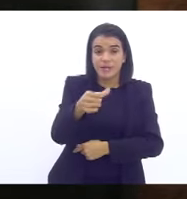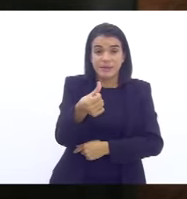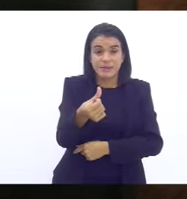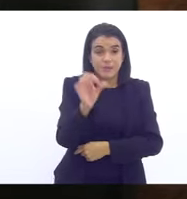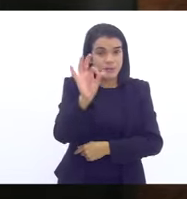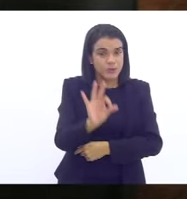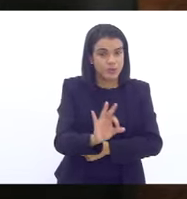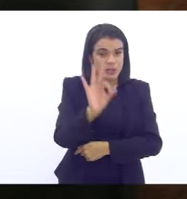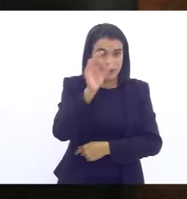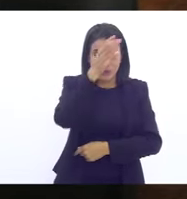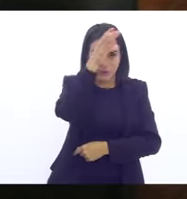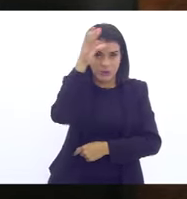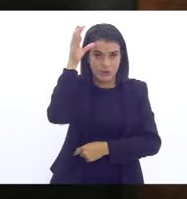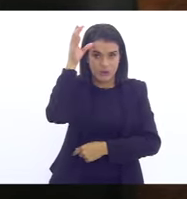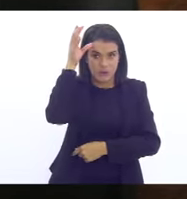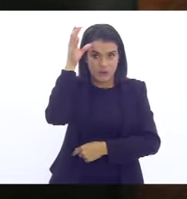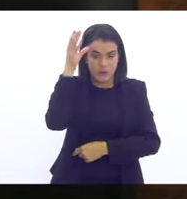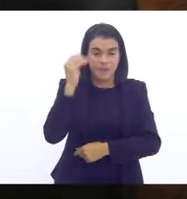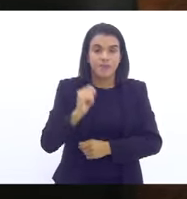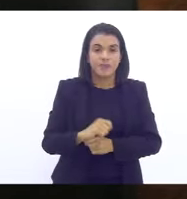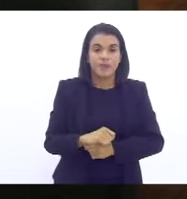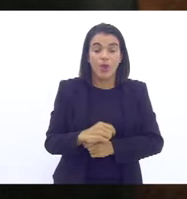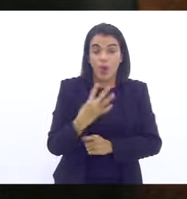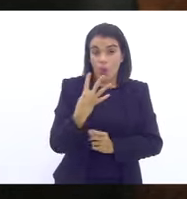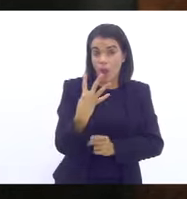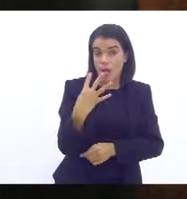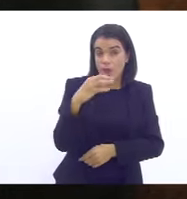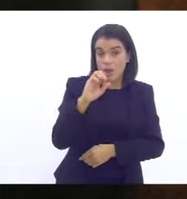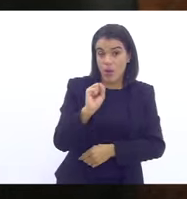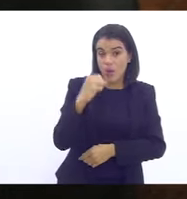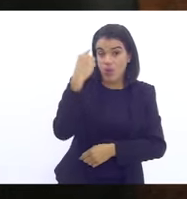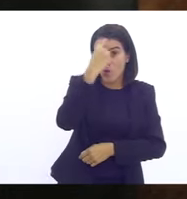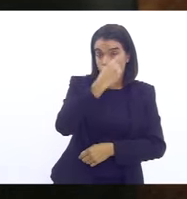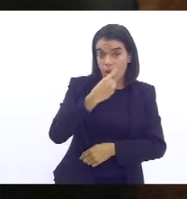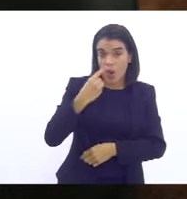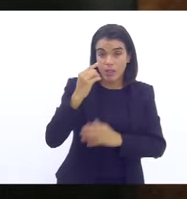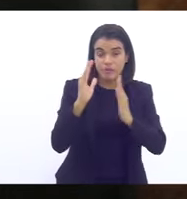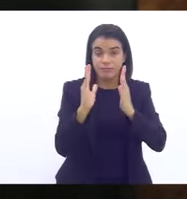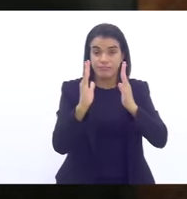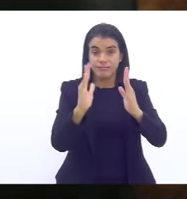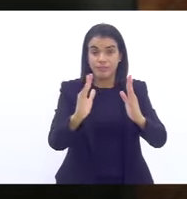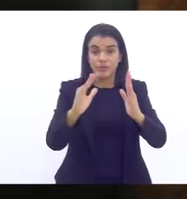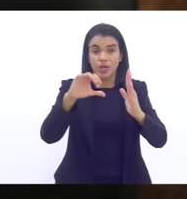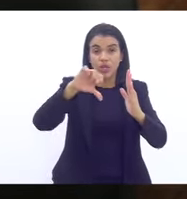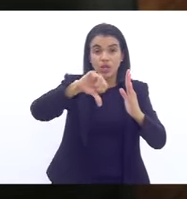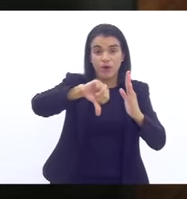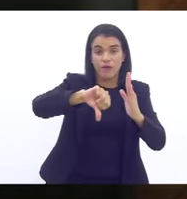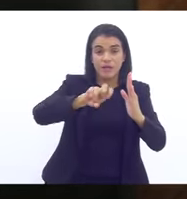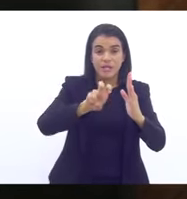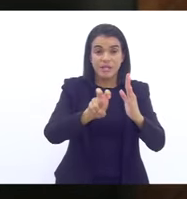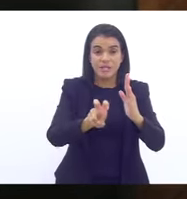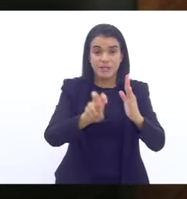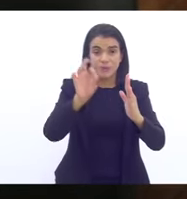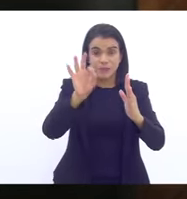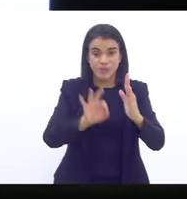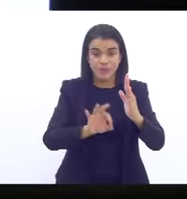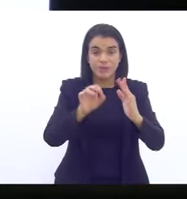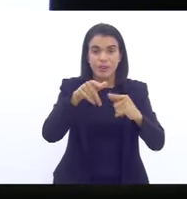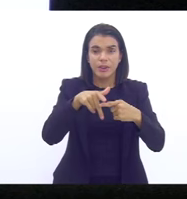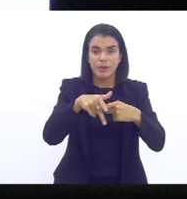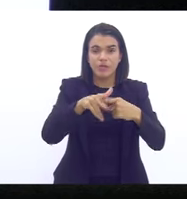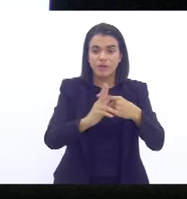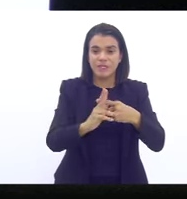clientes. A partir de 48 horas, tínhamos 95% dos clientes